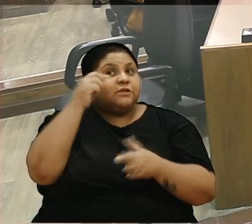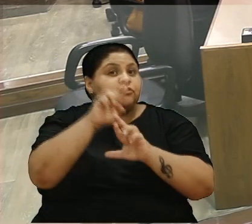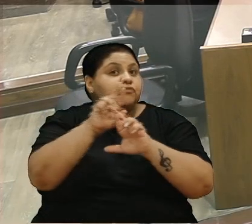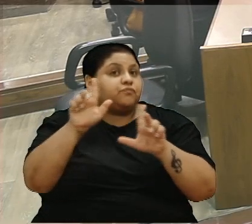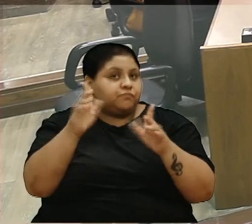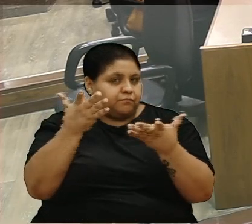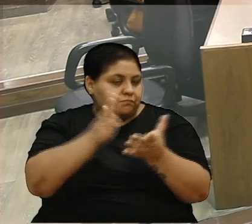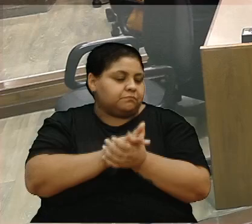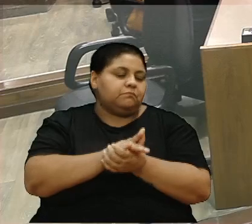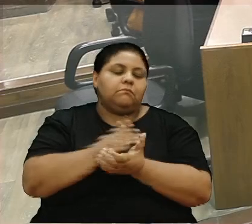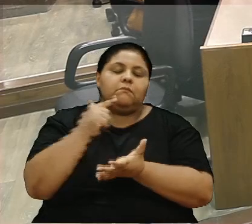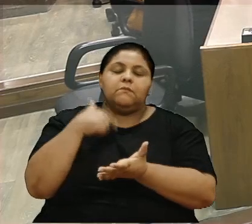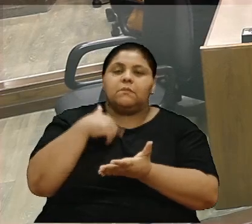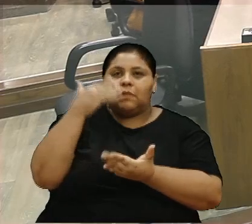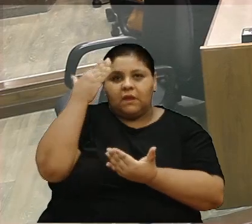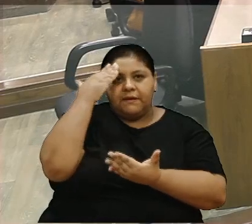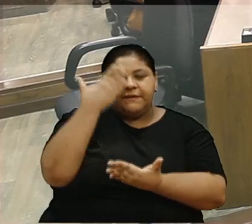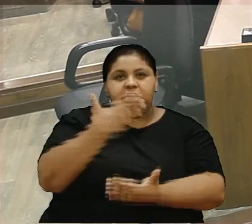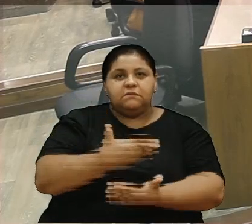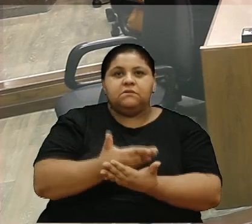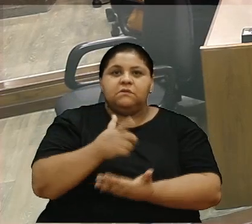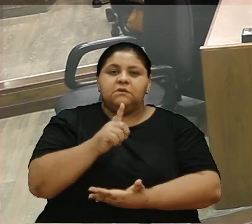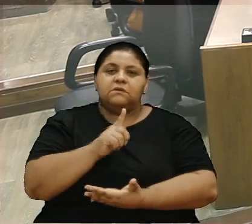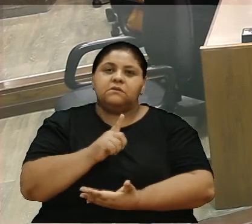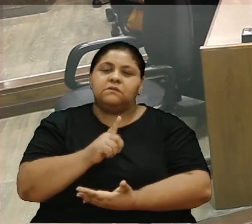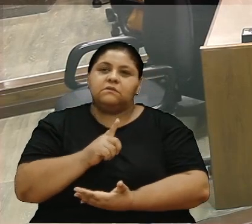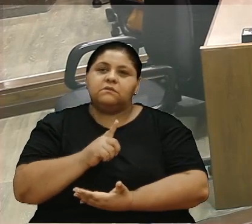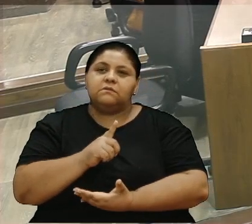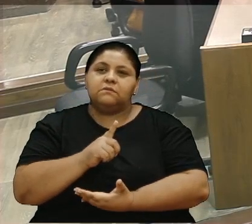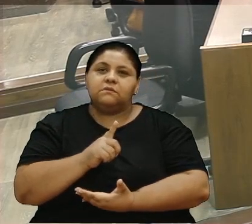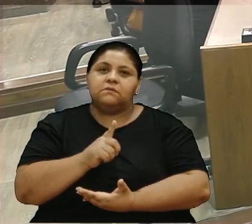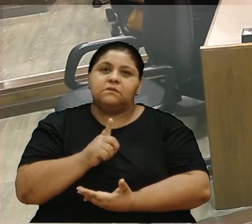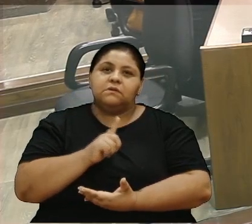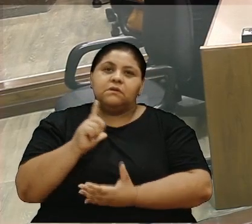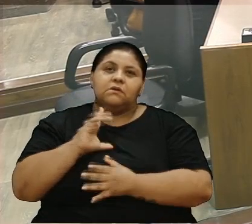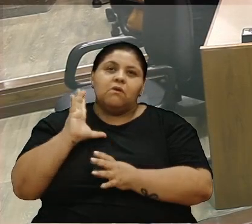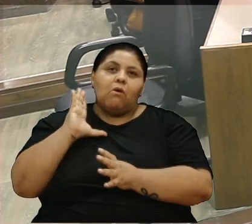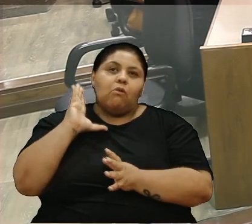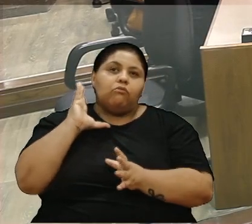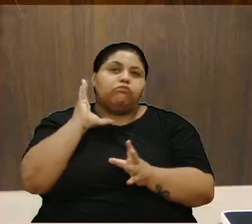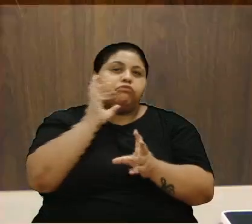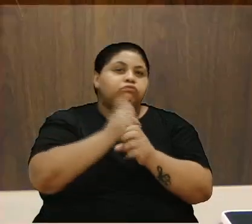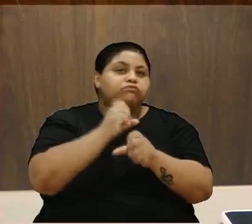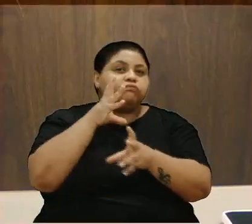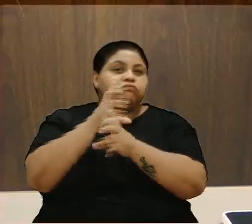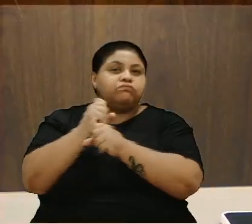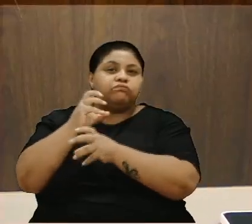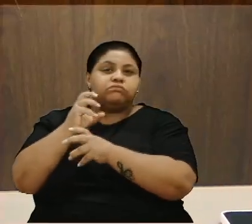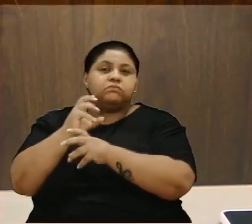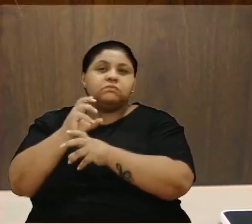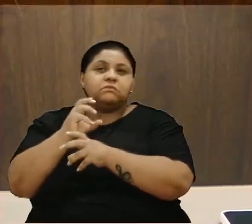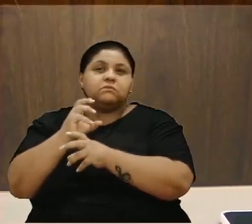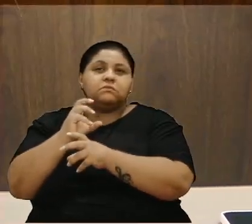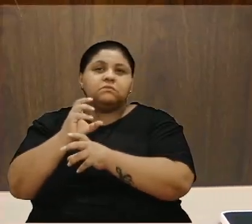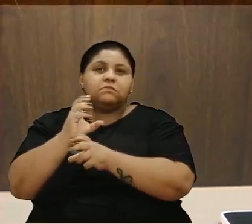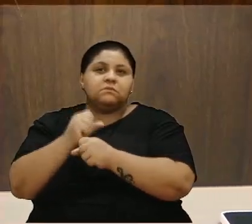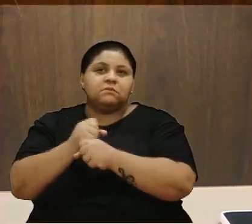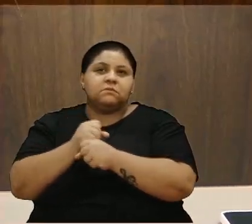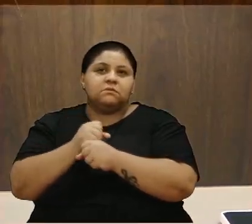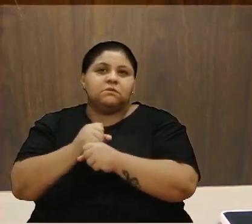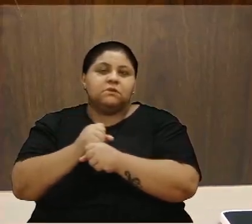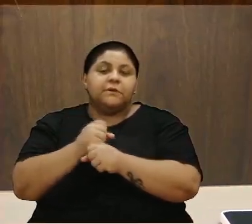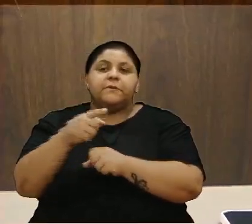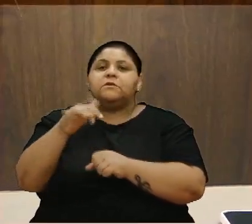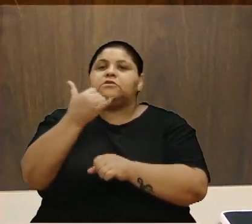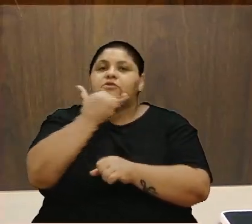acredito que, inclusive, a gente tende a culpabilizar o usuário quando a gente não olha para os dados